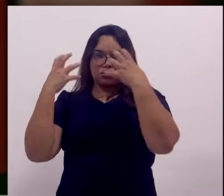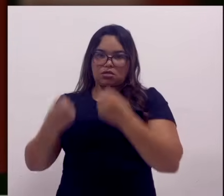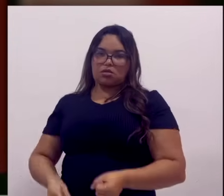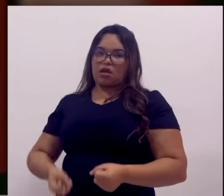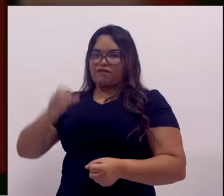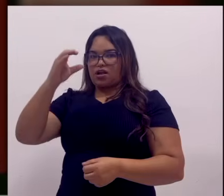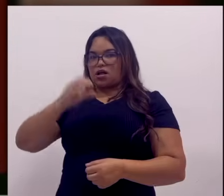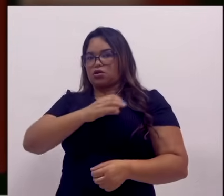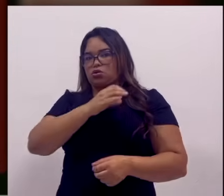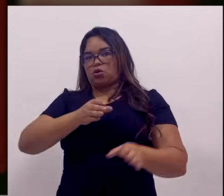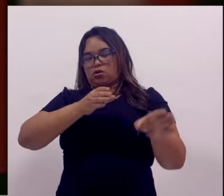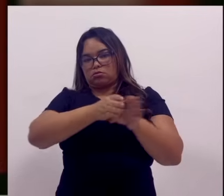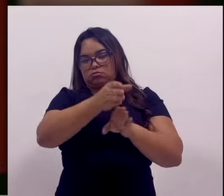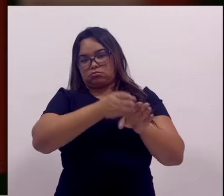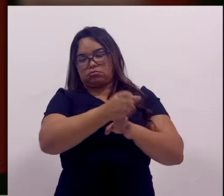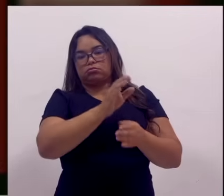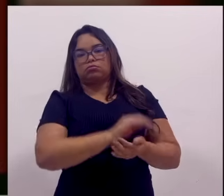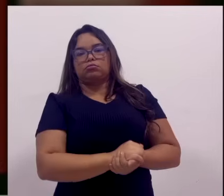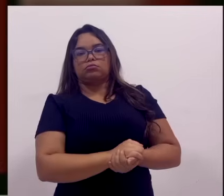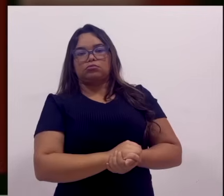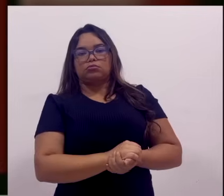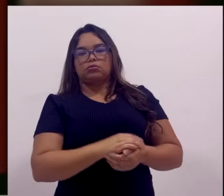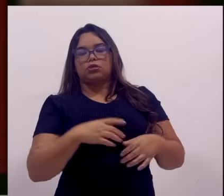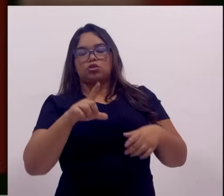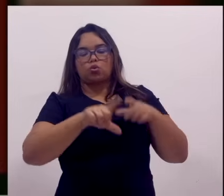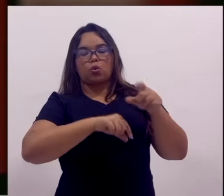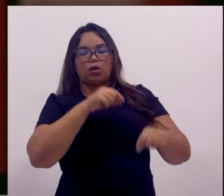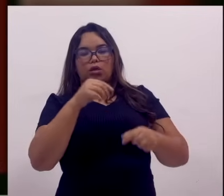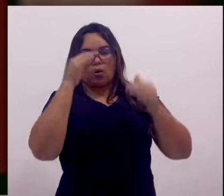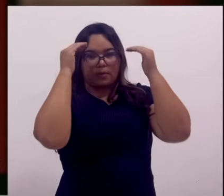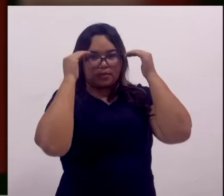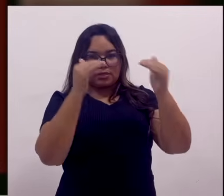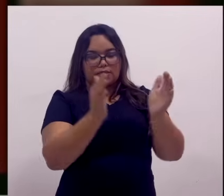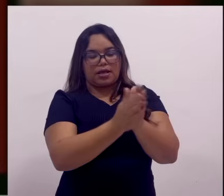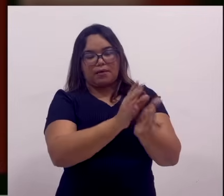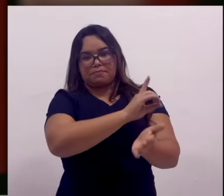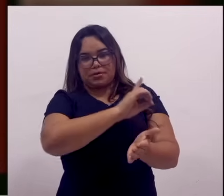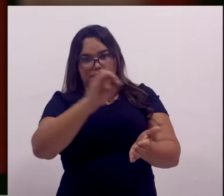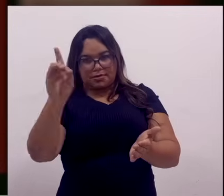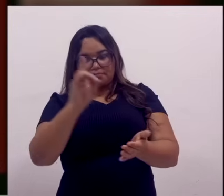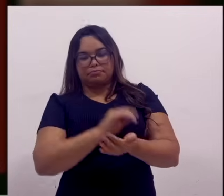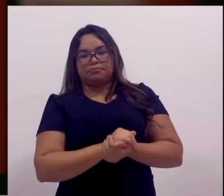os ensinamentos de Roma e escolhiam os ensinamentos da Bíblia.